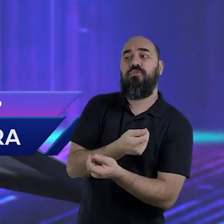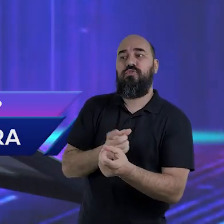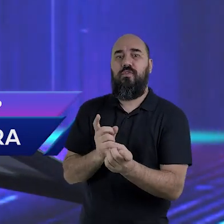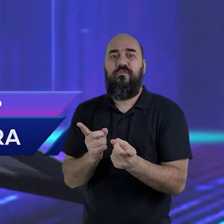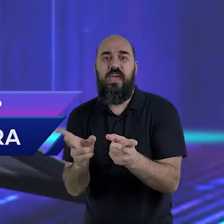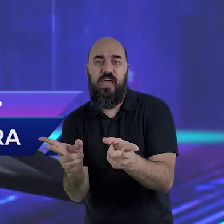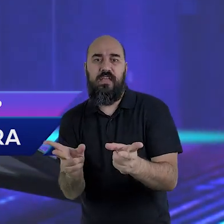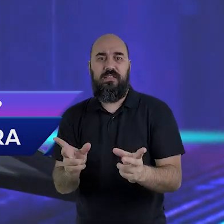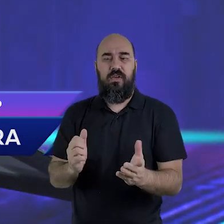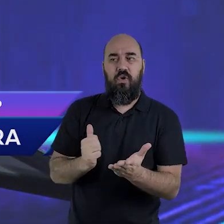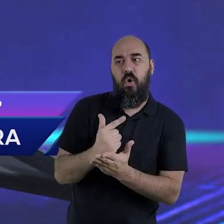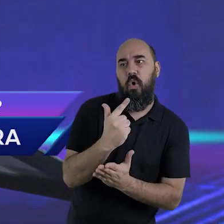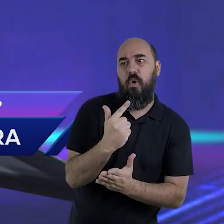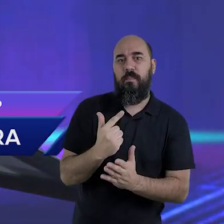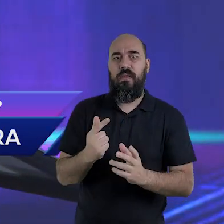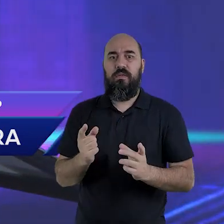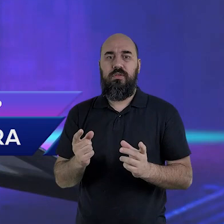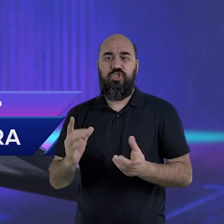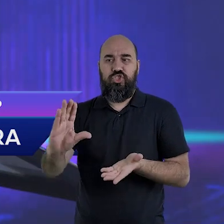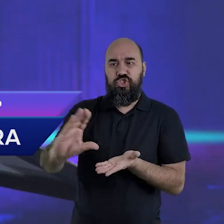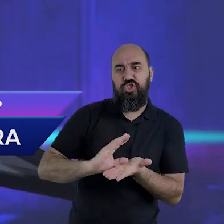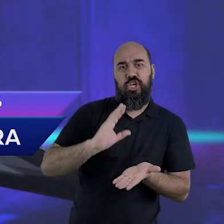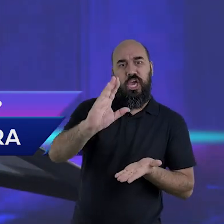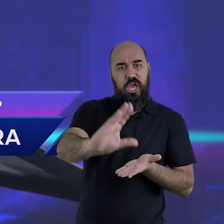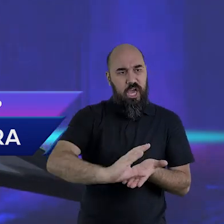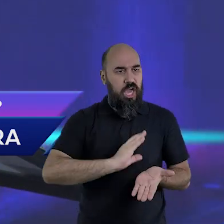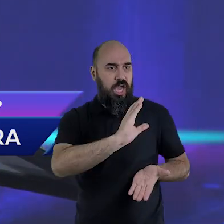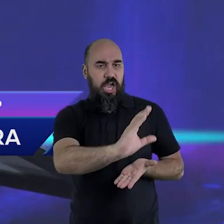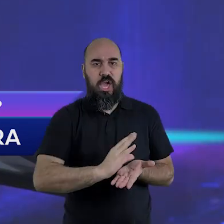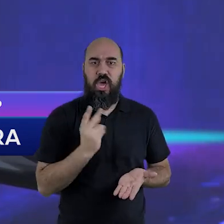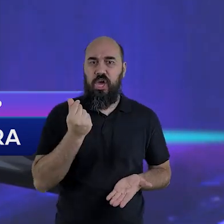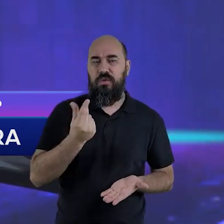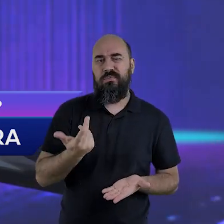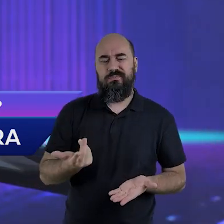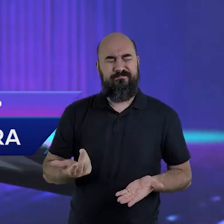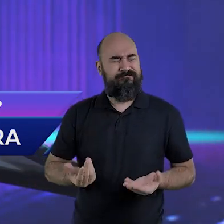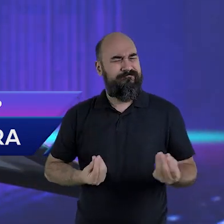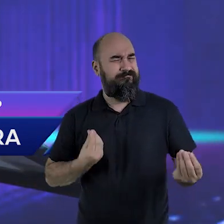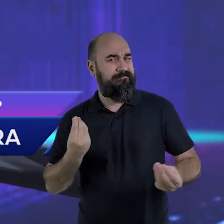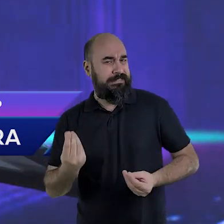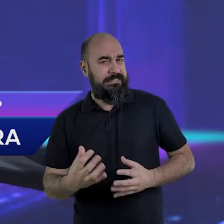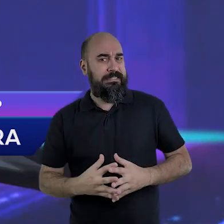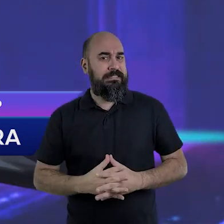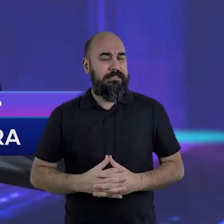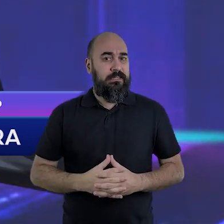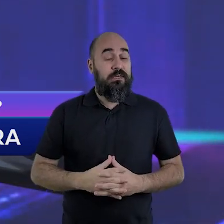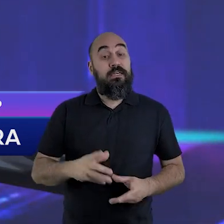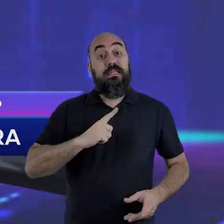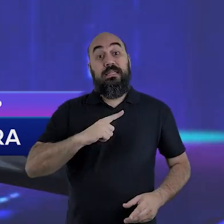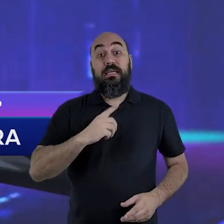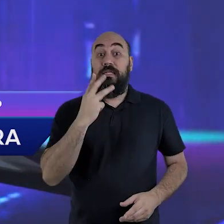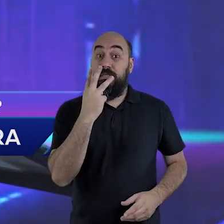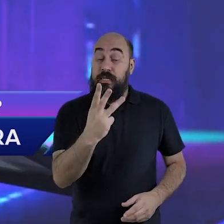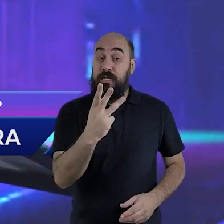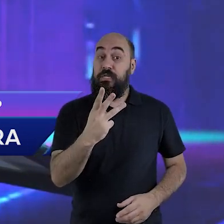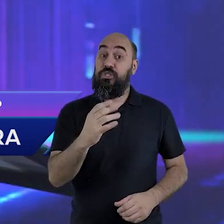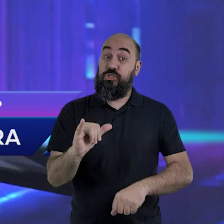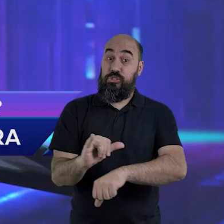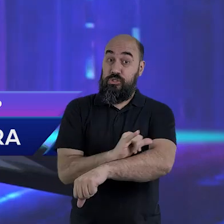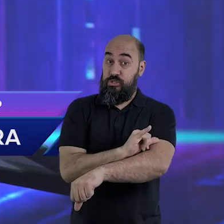é confusa, ela é simples e prática. Existem 3 formas que você